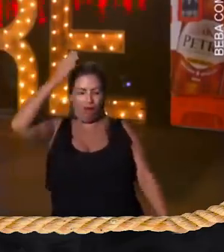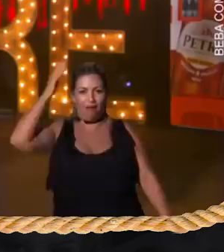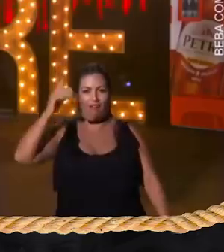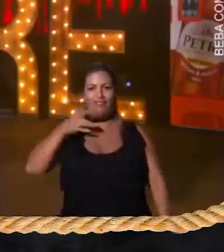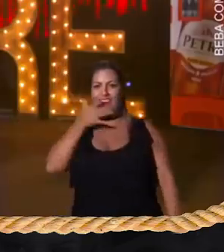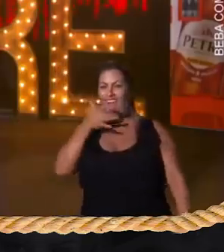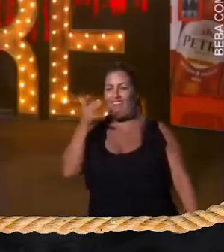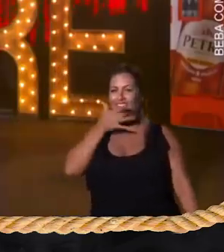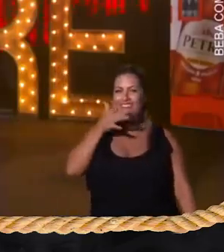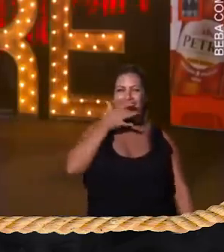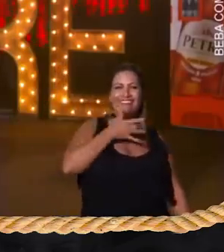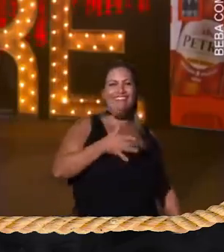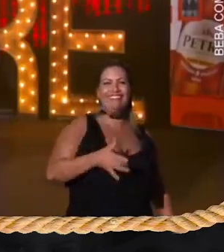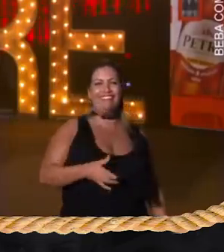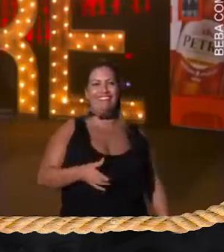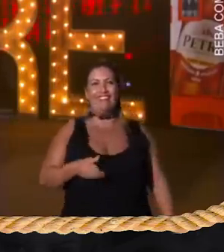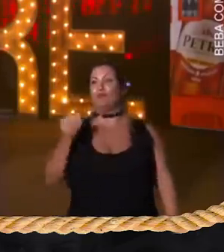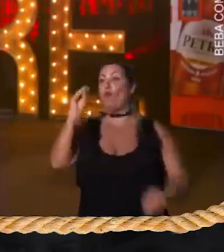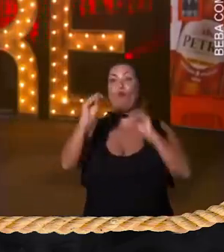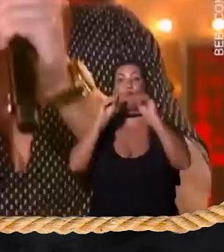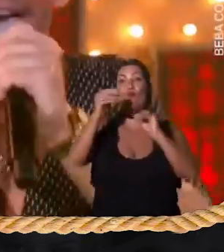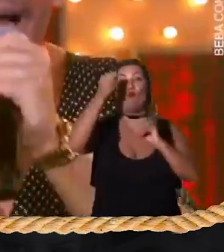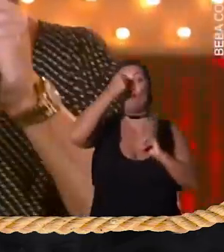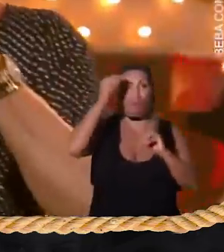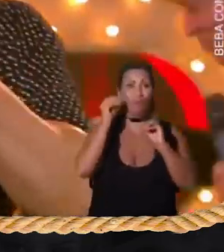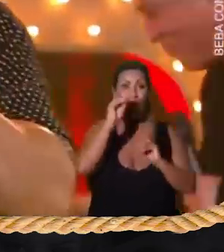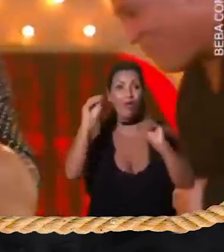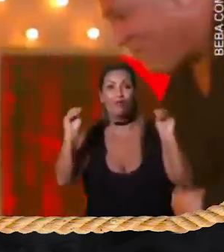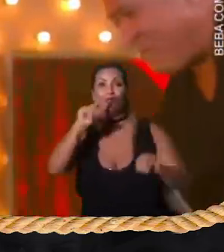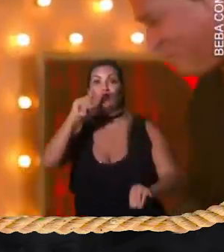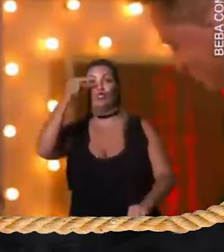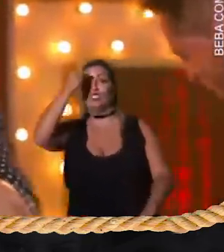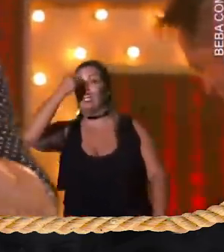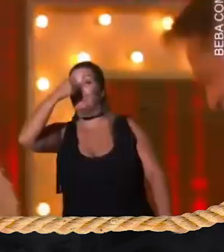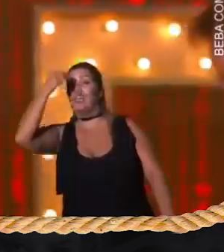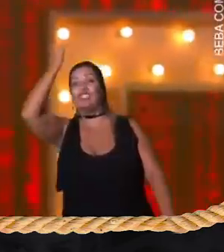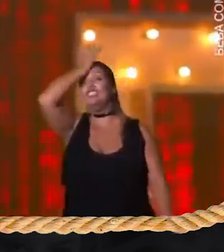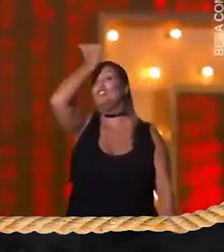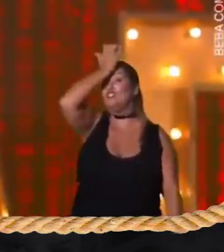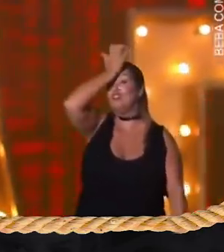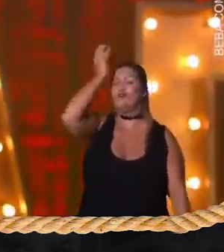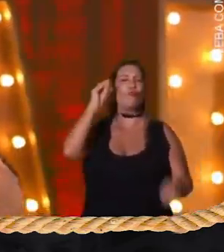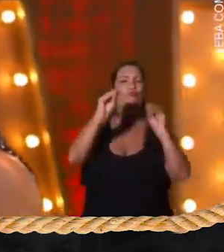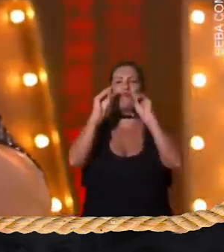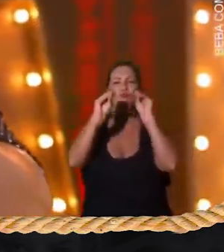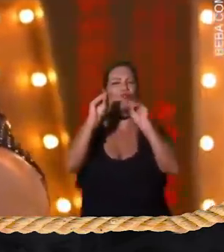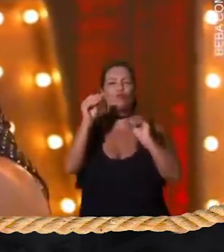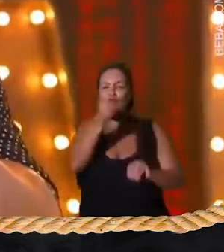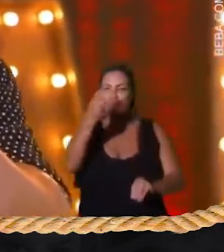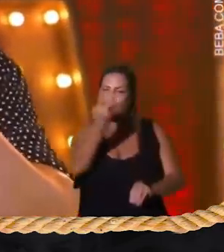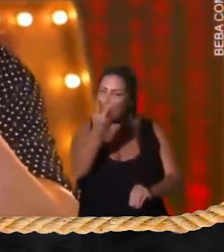cara. Deixa eu mandar um beijo pro Zé Neto e Cristiano. Alô, Zé Neto e Cristiano! Um beijo pra vocês, vocês são